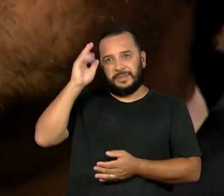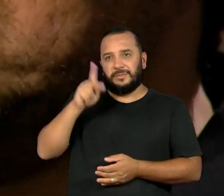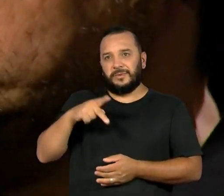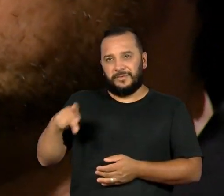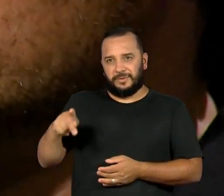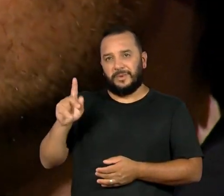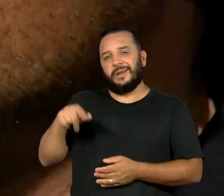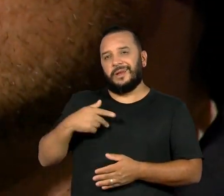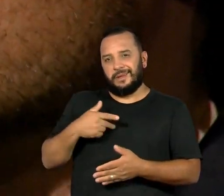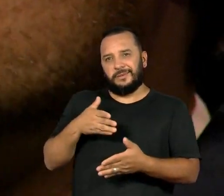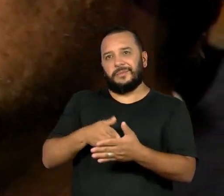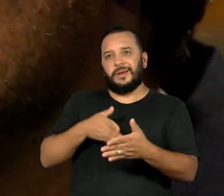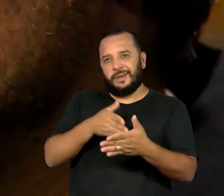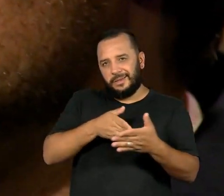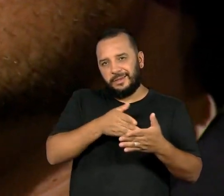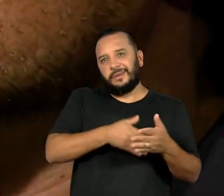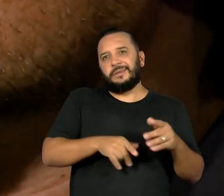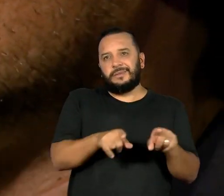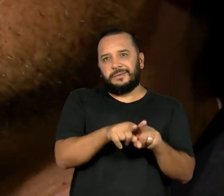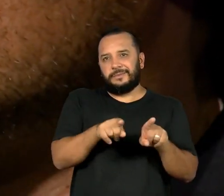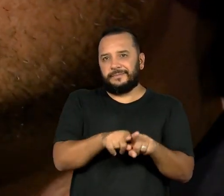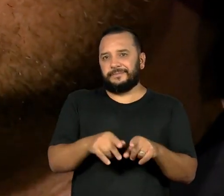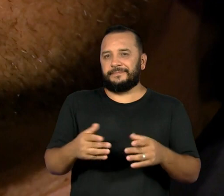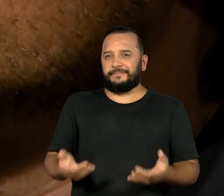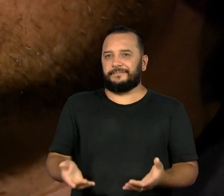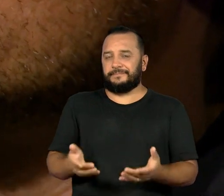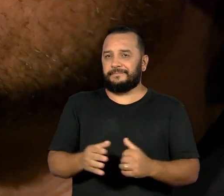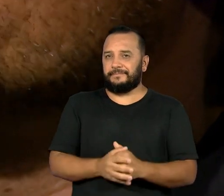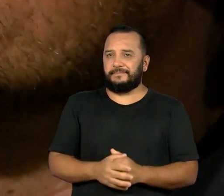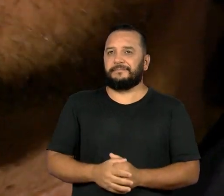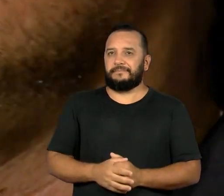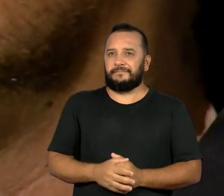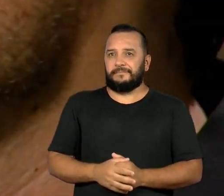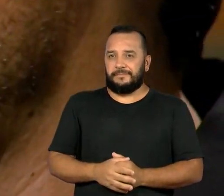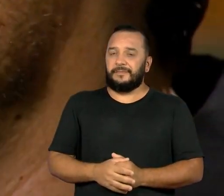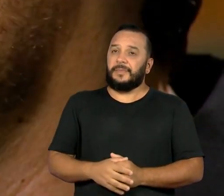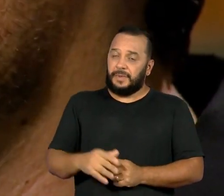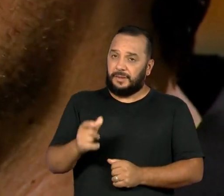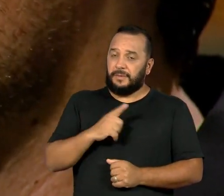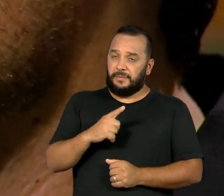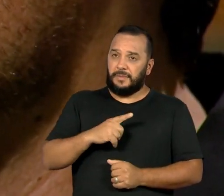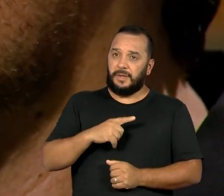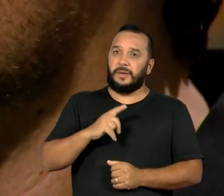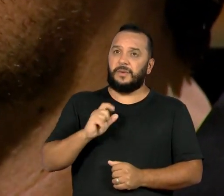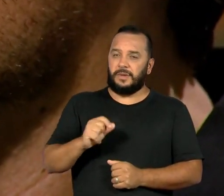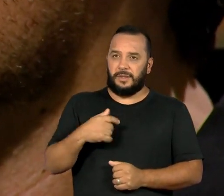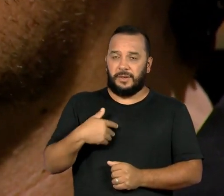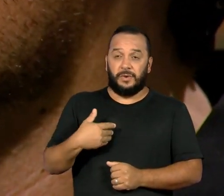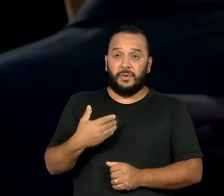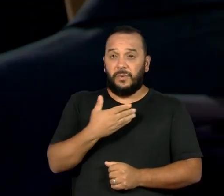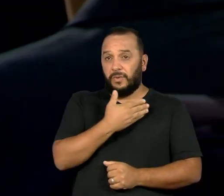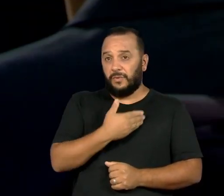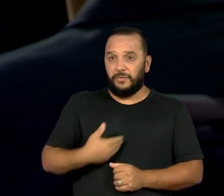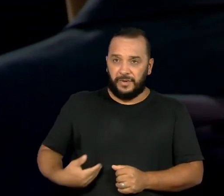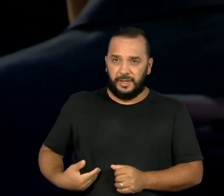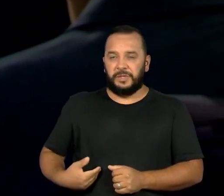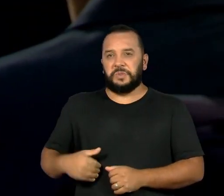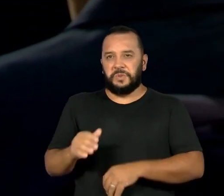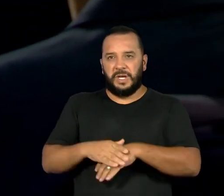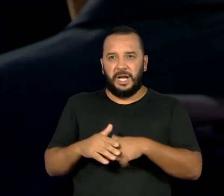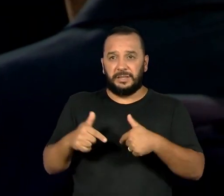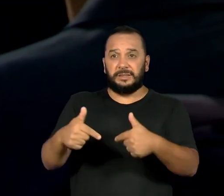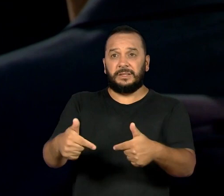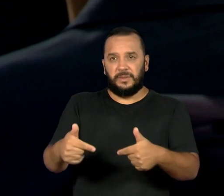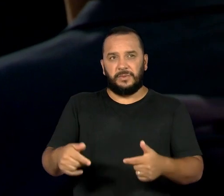barreira, enfim, aguda, e a gente tem o aspecto da política pública. Que é a mais ampla, assim. Pois é.